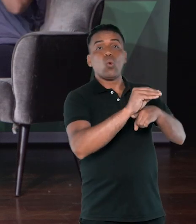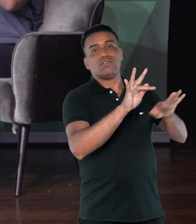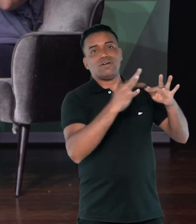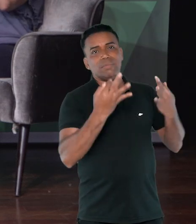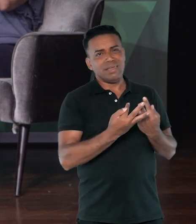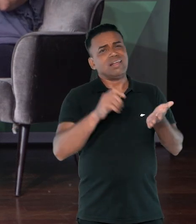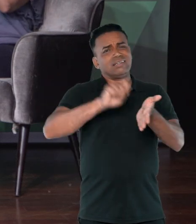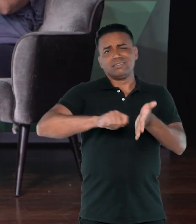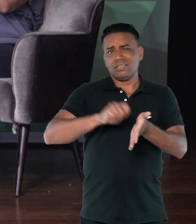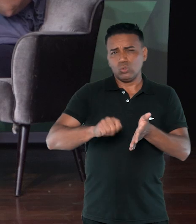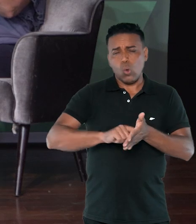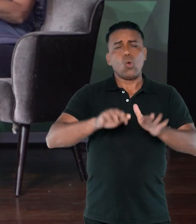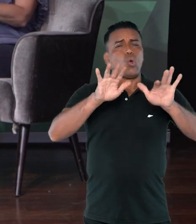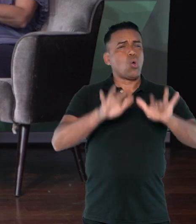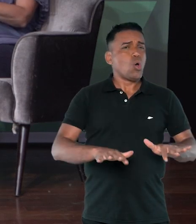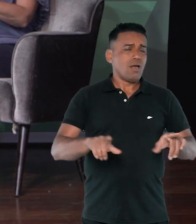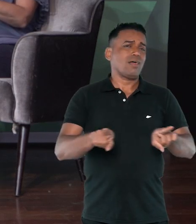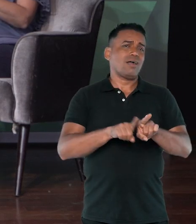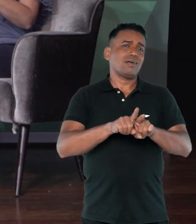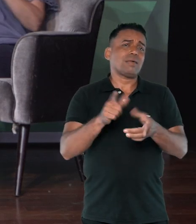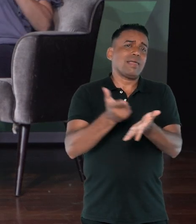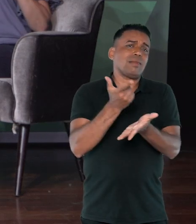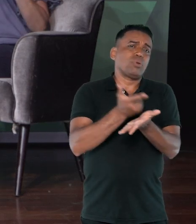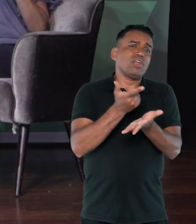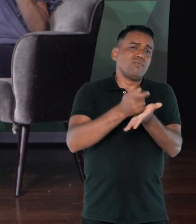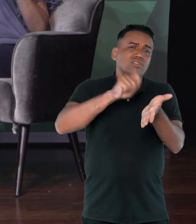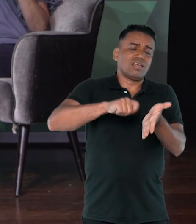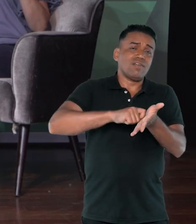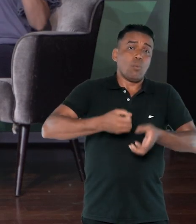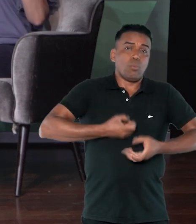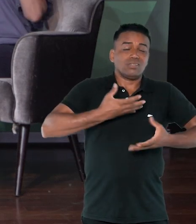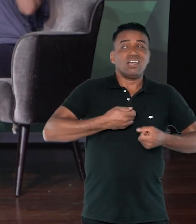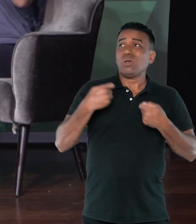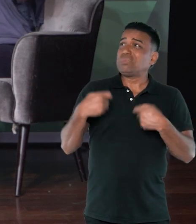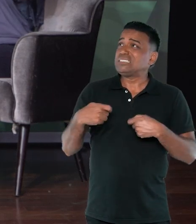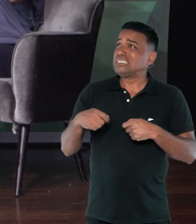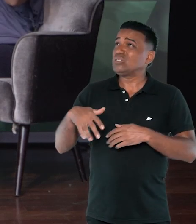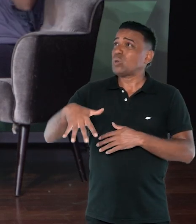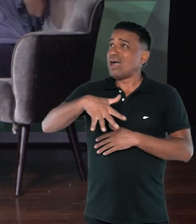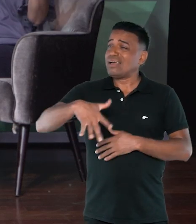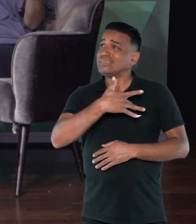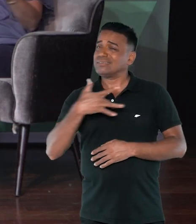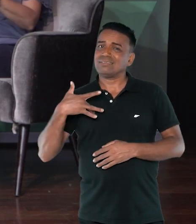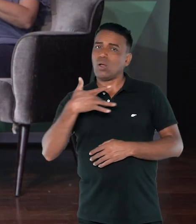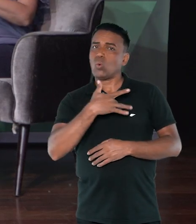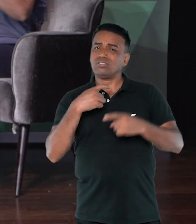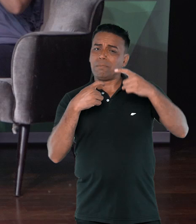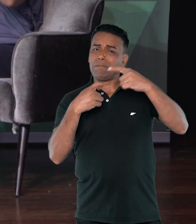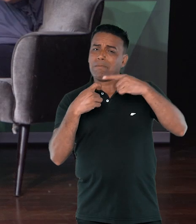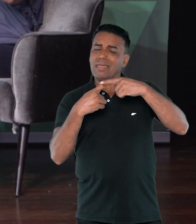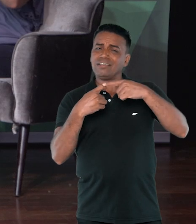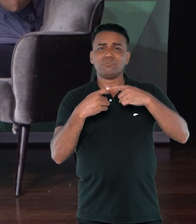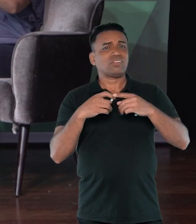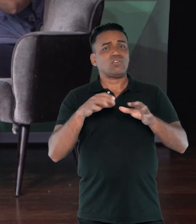de um nome ligado à medicina. O primeiro é coma. E aí foi vindo numa sonoridade, numa